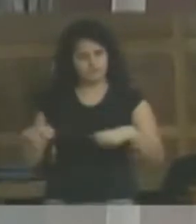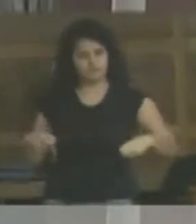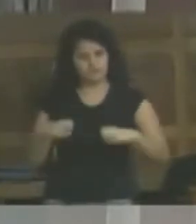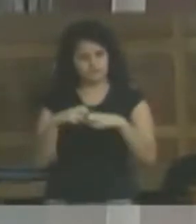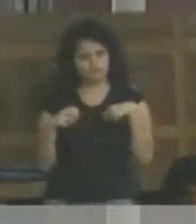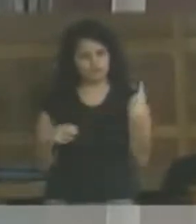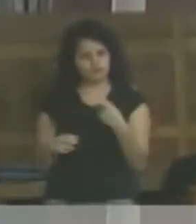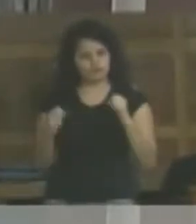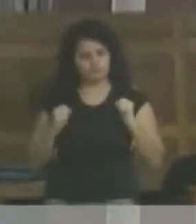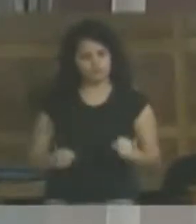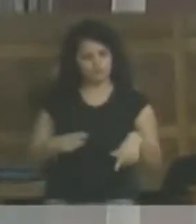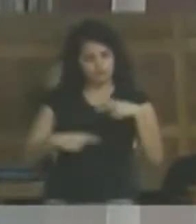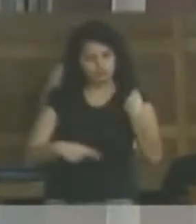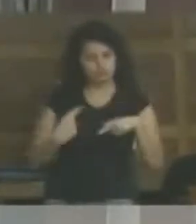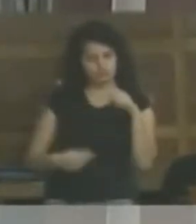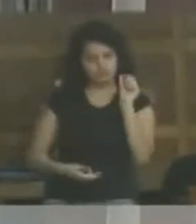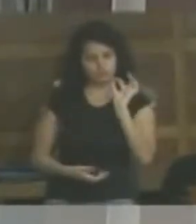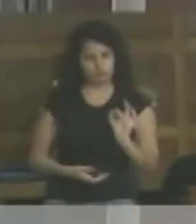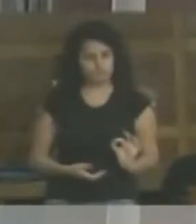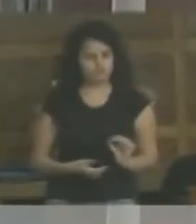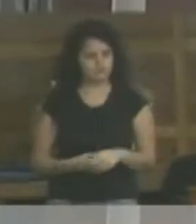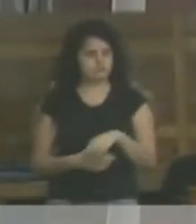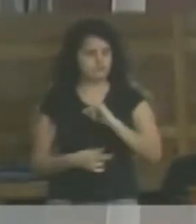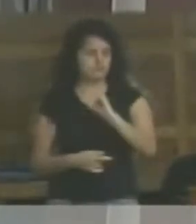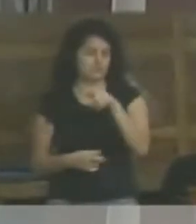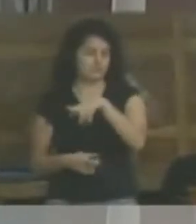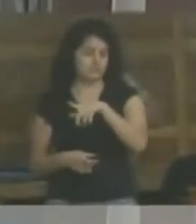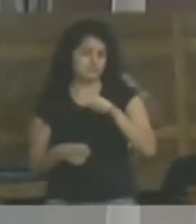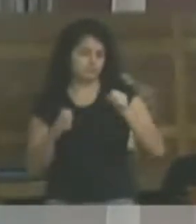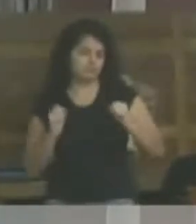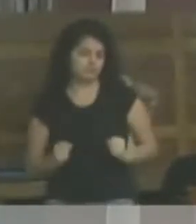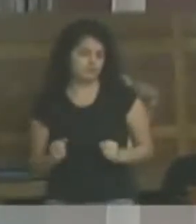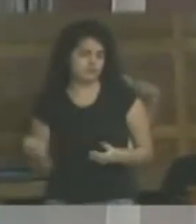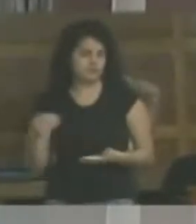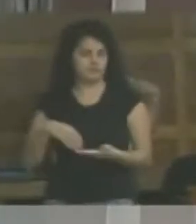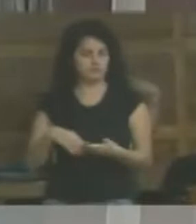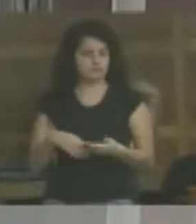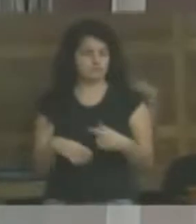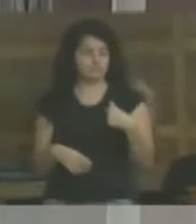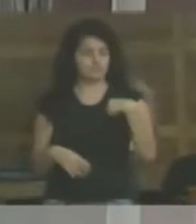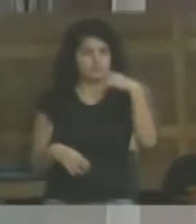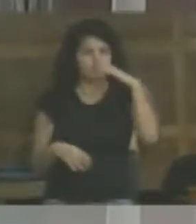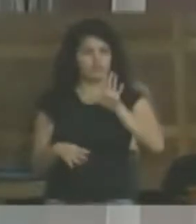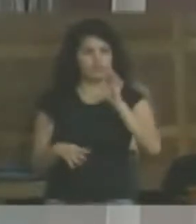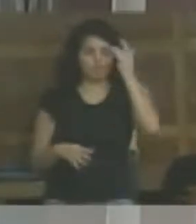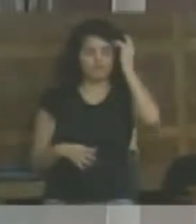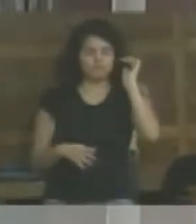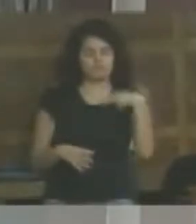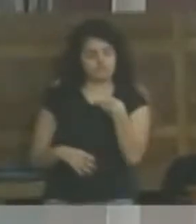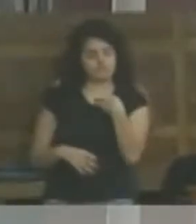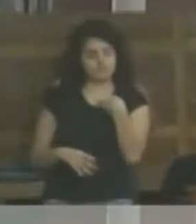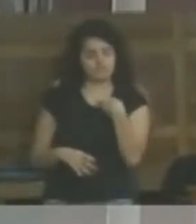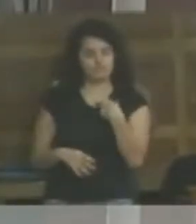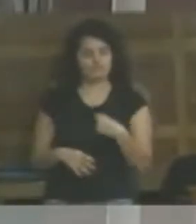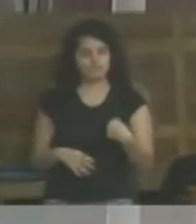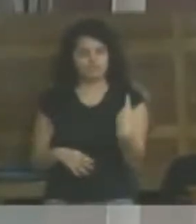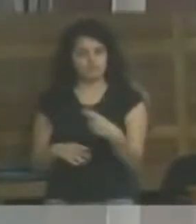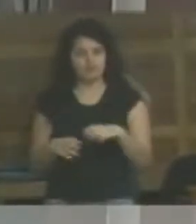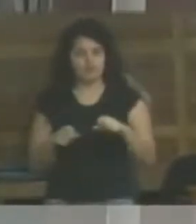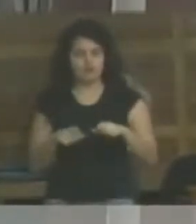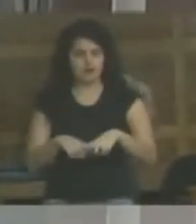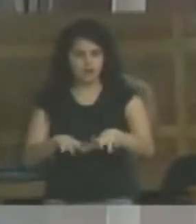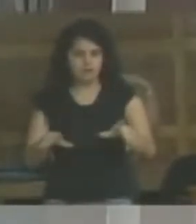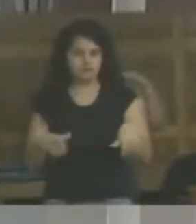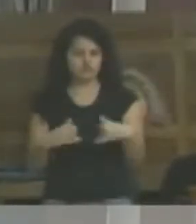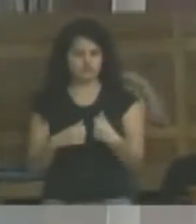discutir a política como ela deve ser, se ele realmente puder aparecer aqui, porque eu acho que ele não pode, para a gente poder abrir o jogo, né, e olhar olho no olho e poder realmente fazer